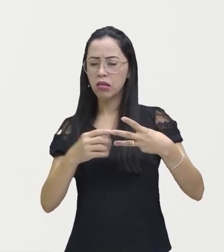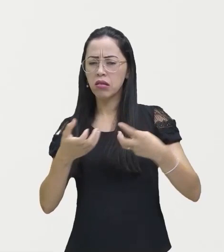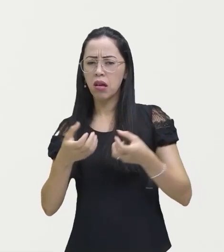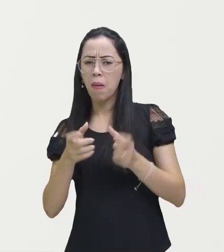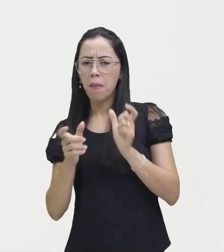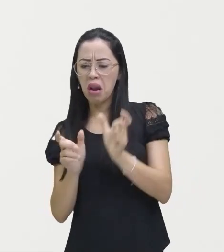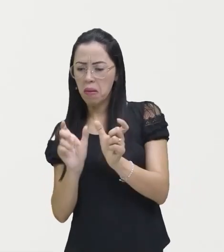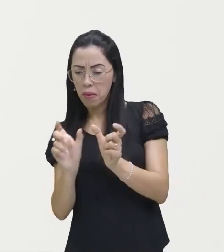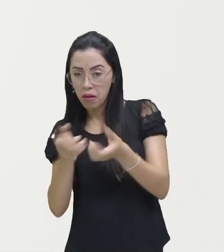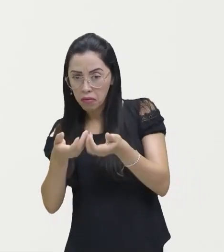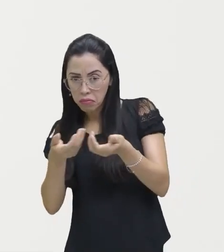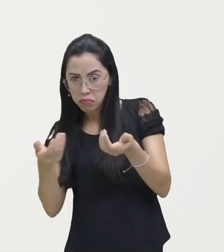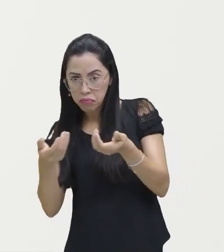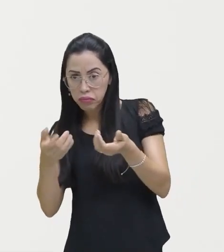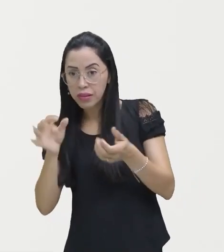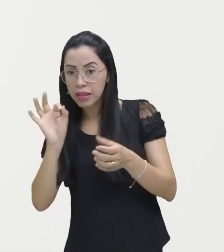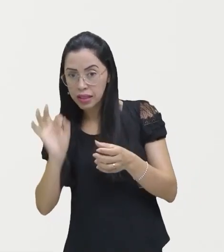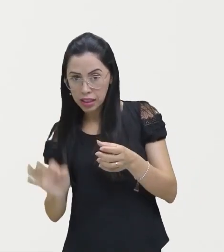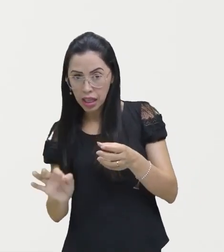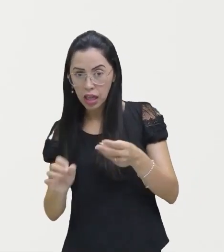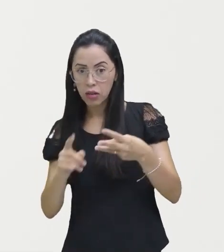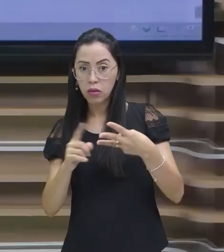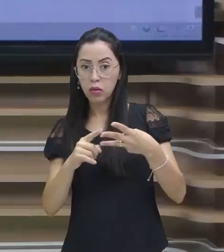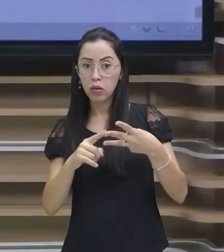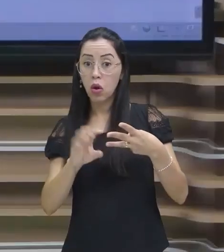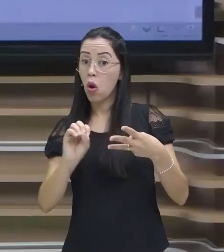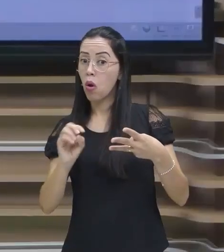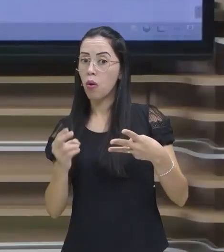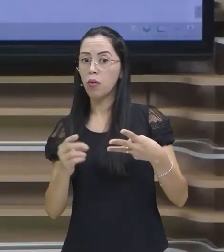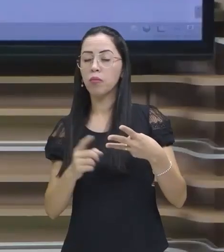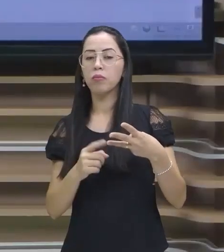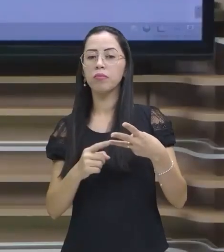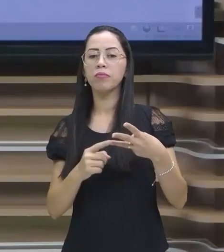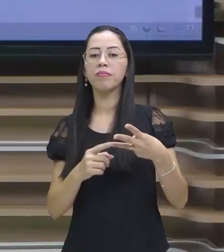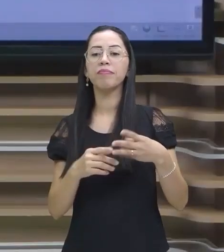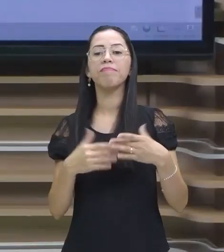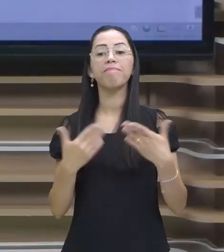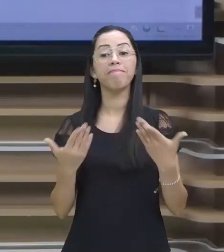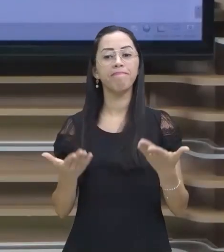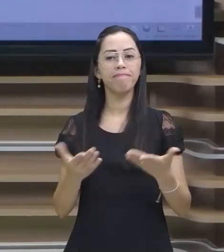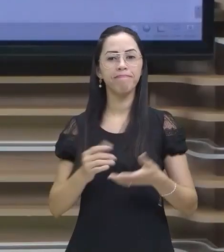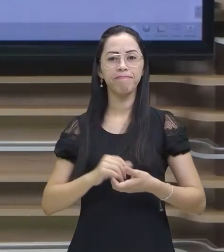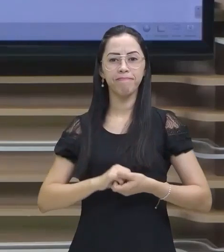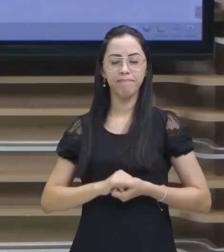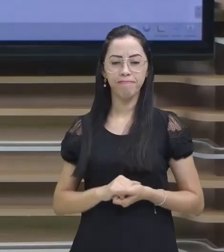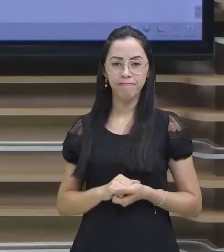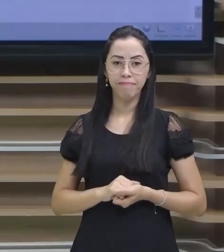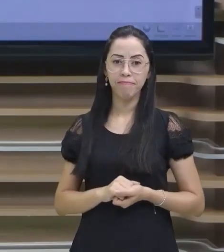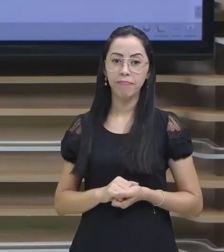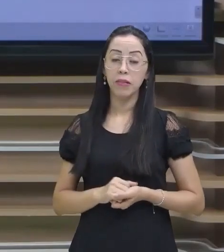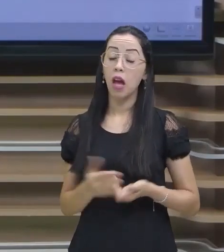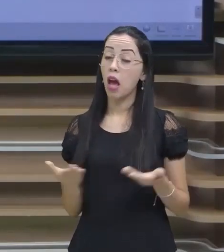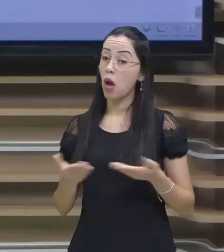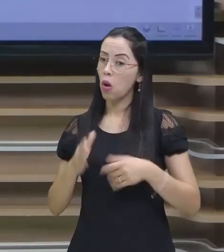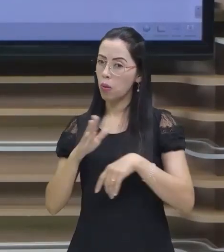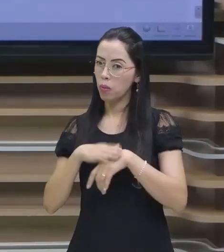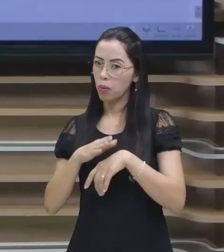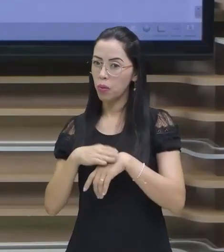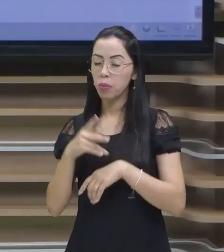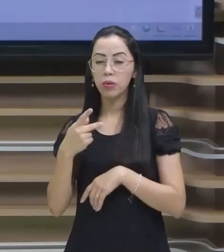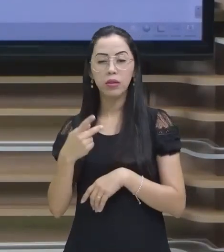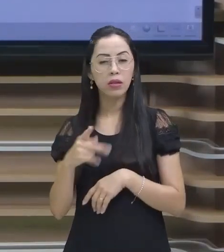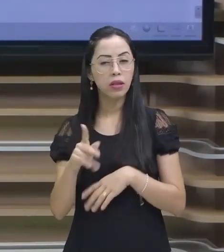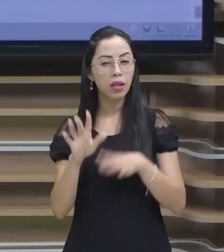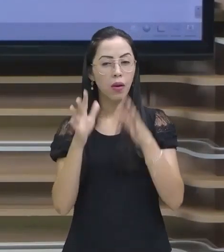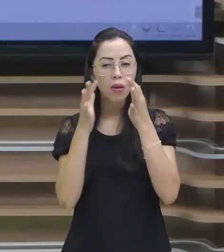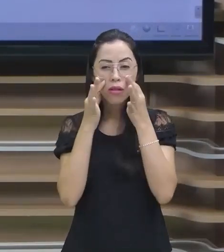Um dia feiticeira má. Agora fique aí bem ligado, bem